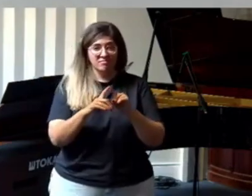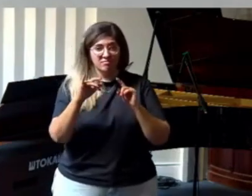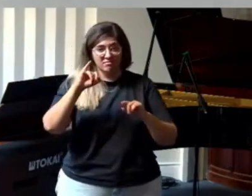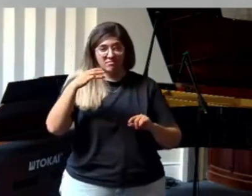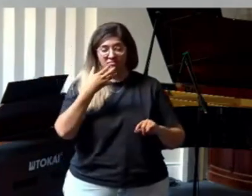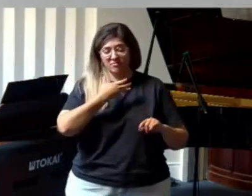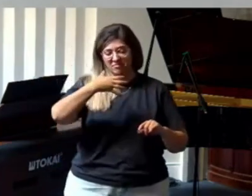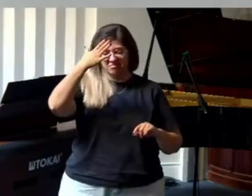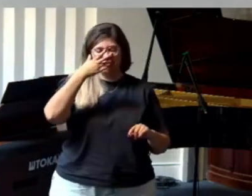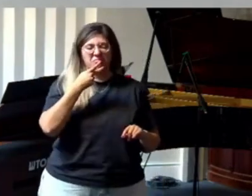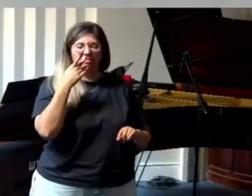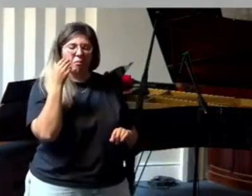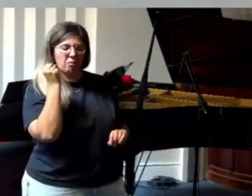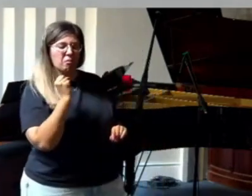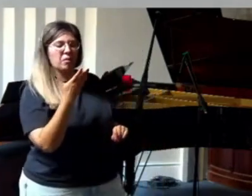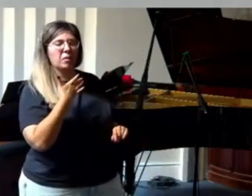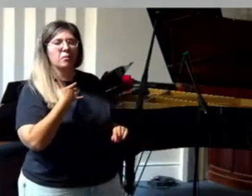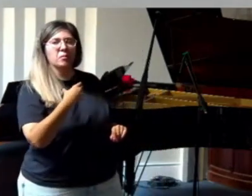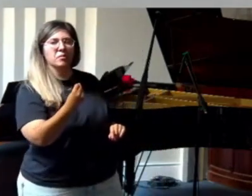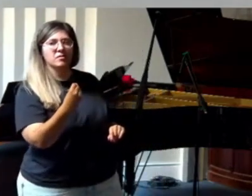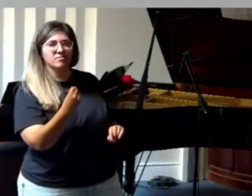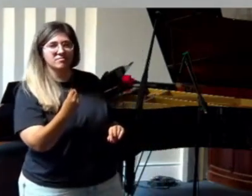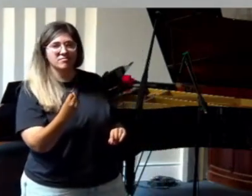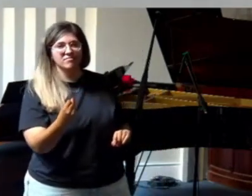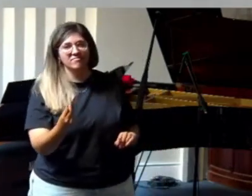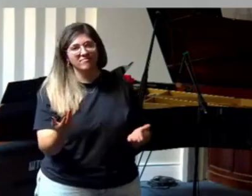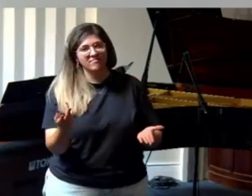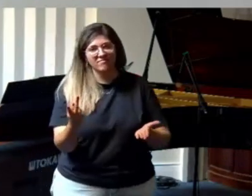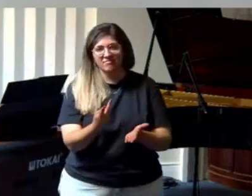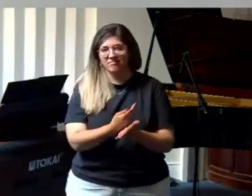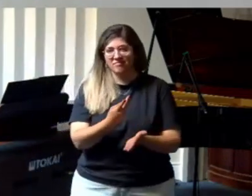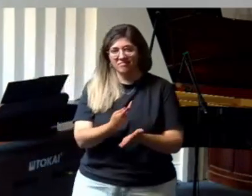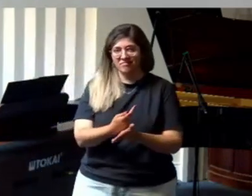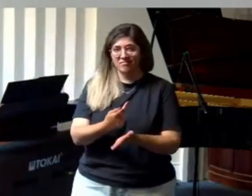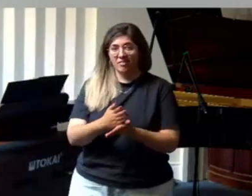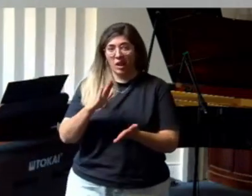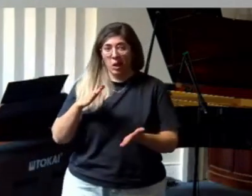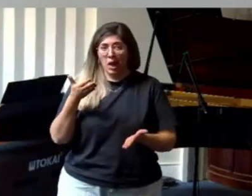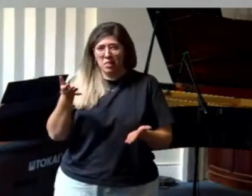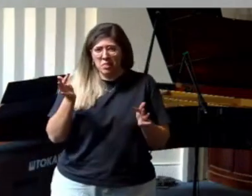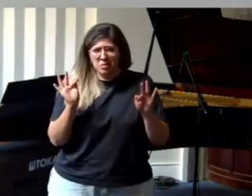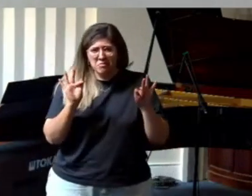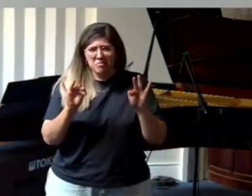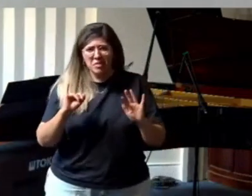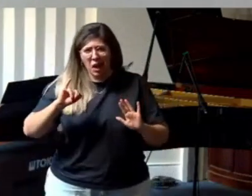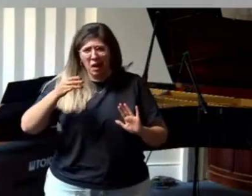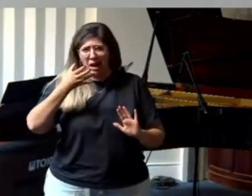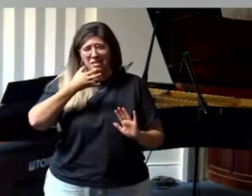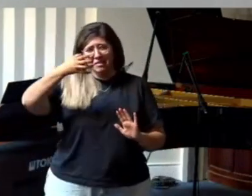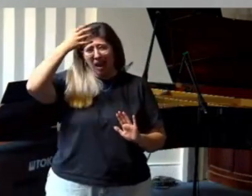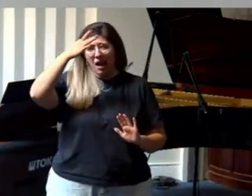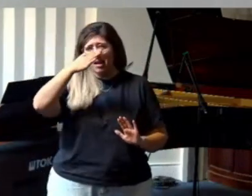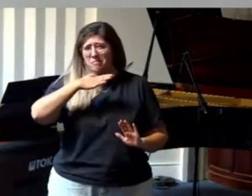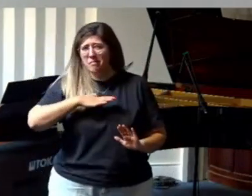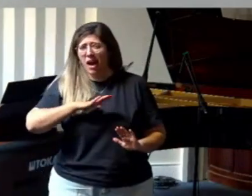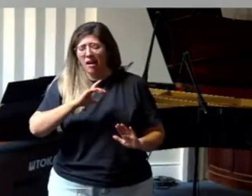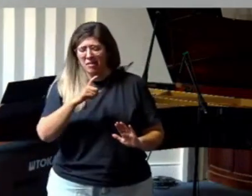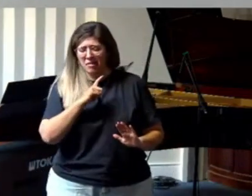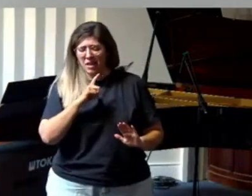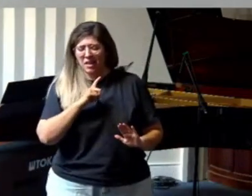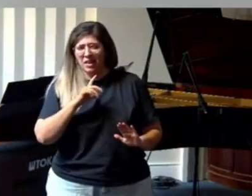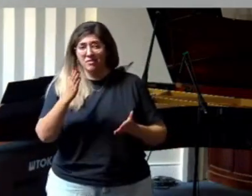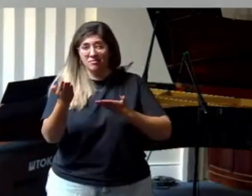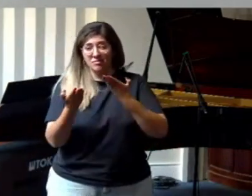aconteceu com Joás? No final, foi morto pelos seus próprios servos, evidenciando as consequências da sua infidelidade